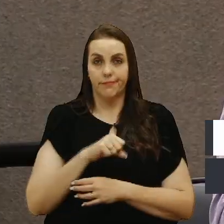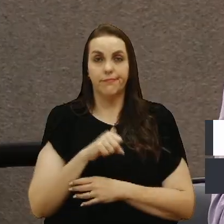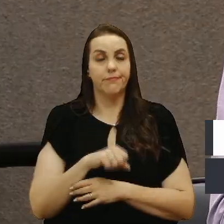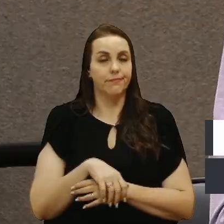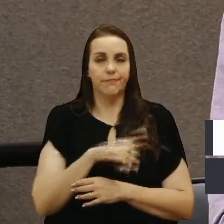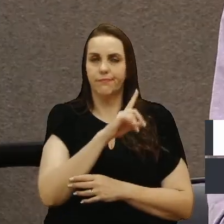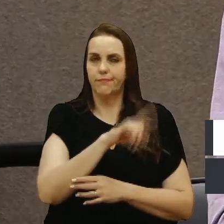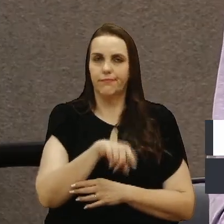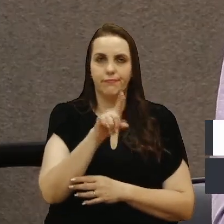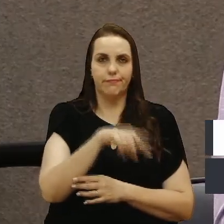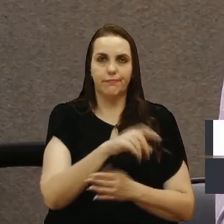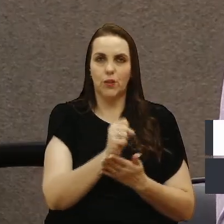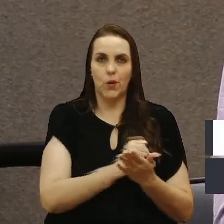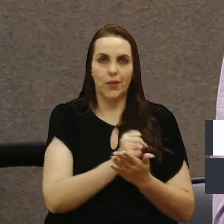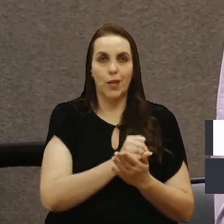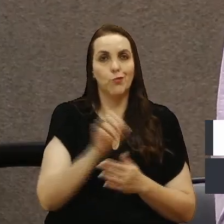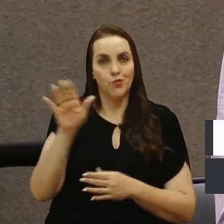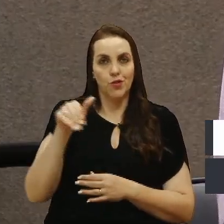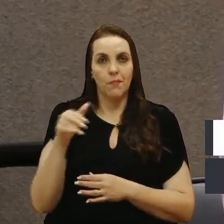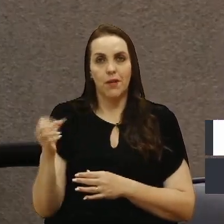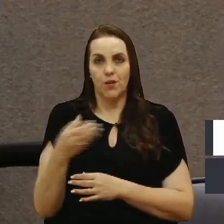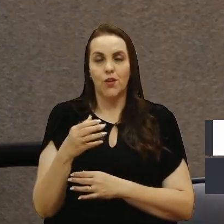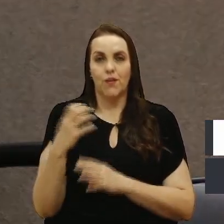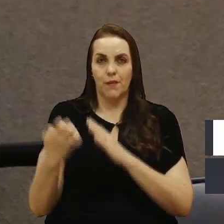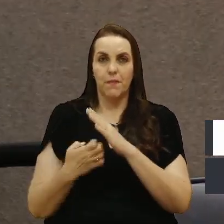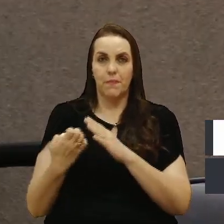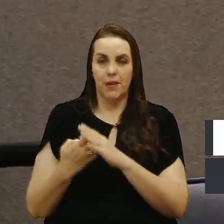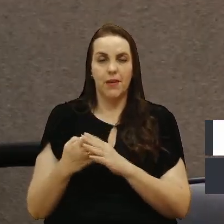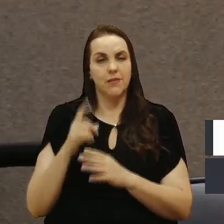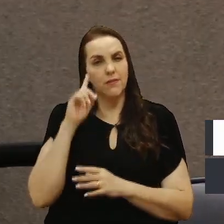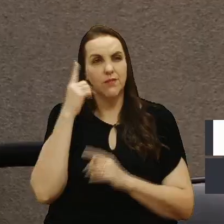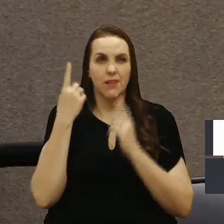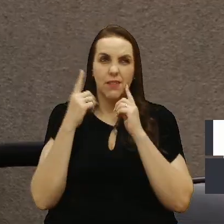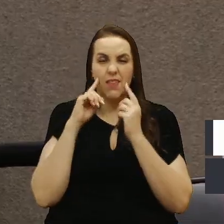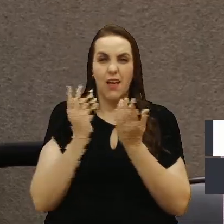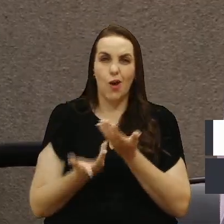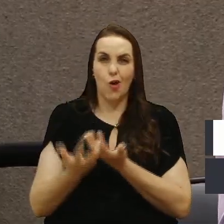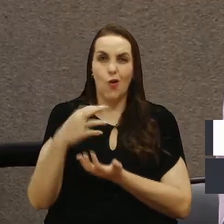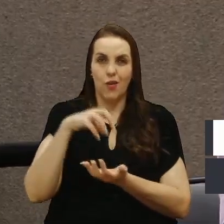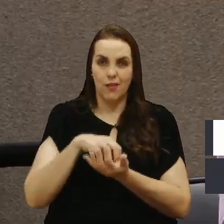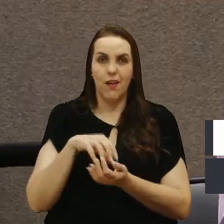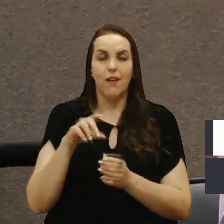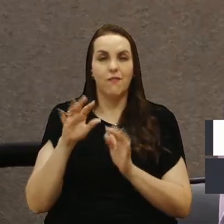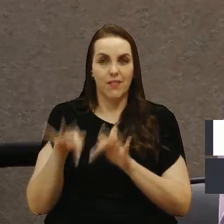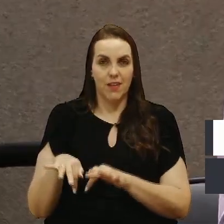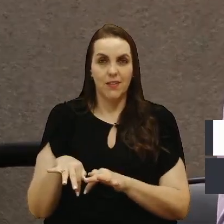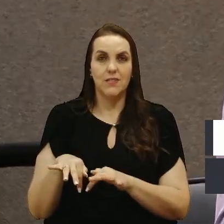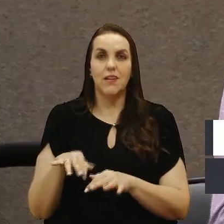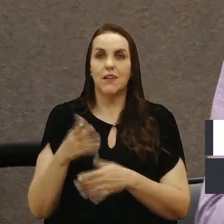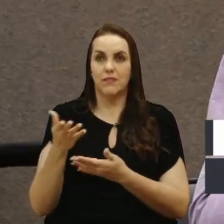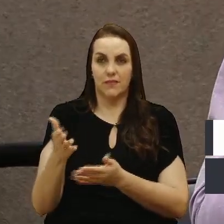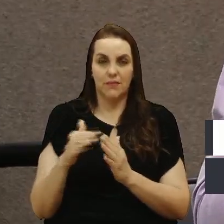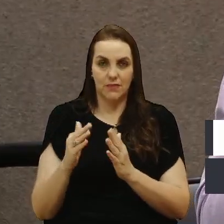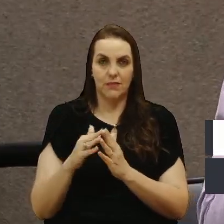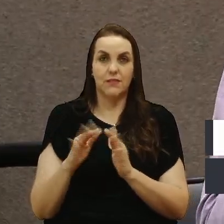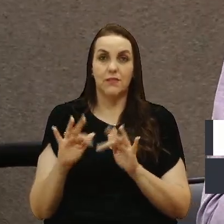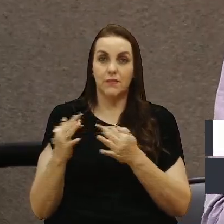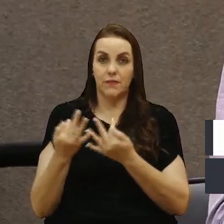nova empresa. A gente tinha algumas ideias, inclusive da Codec, finalizar aquelas casas, entregar para as famílias, as próprias famílias iam fazer o